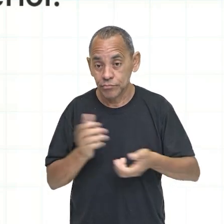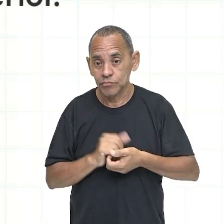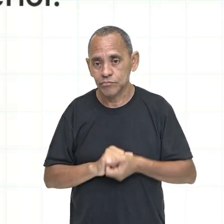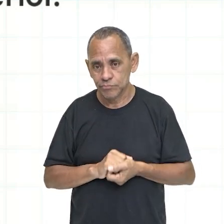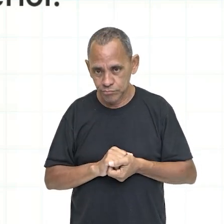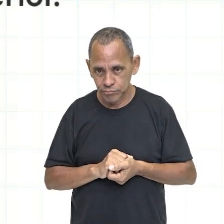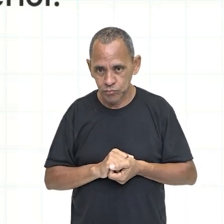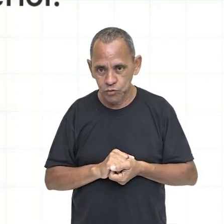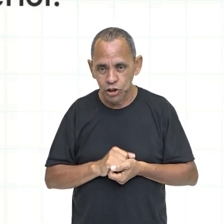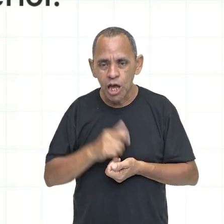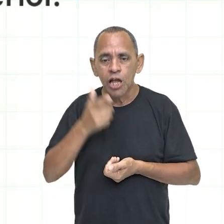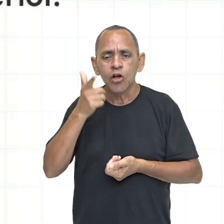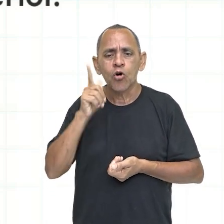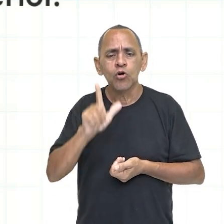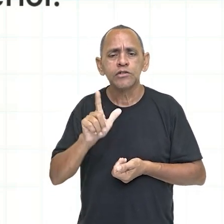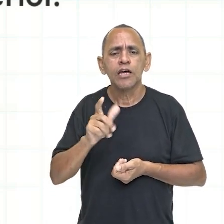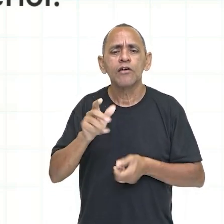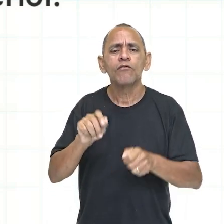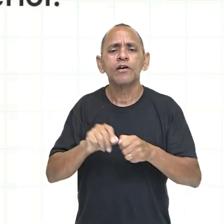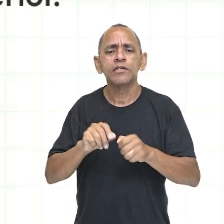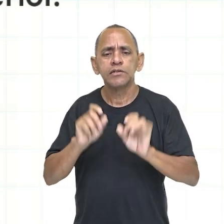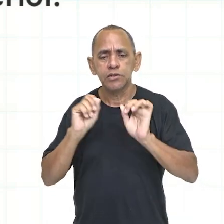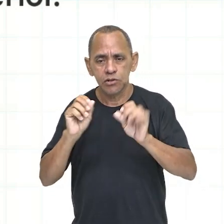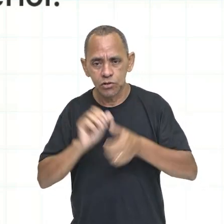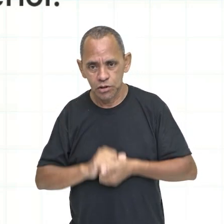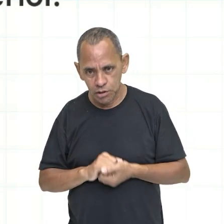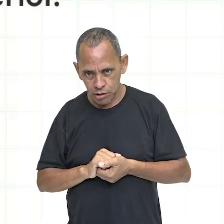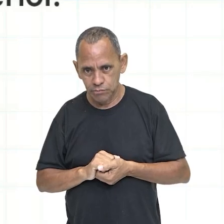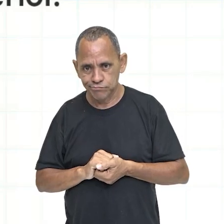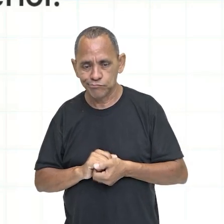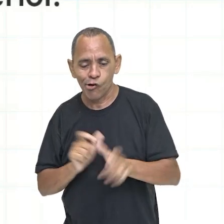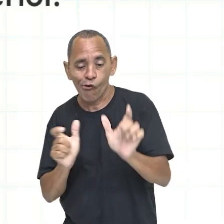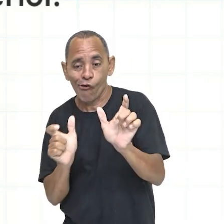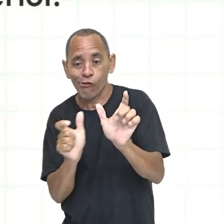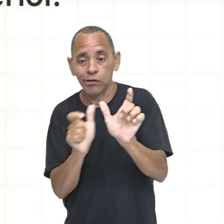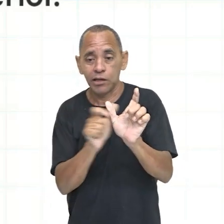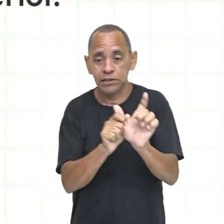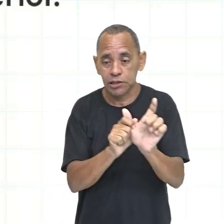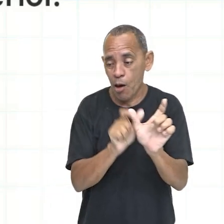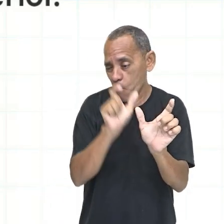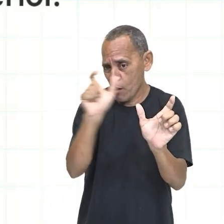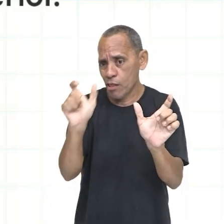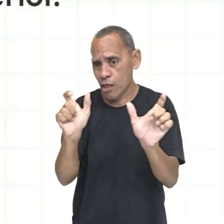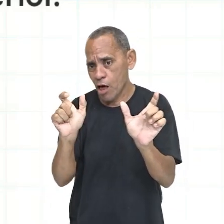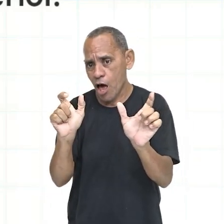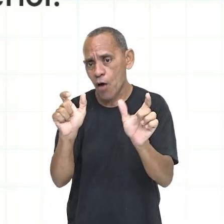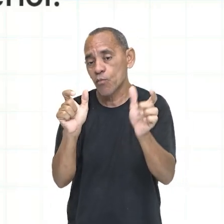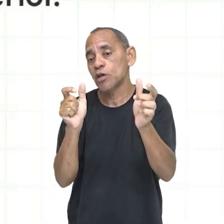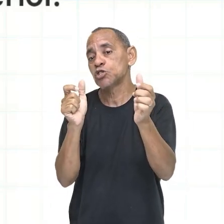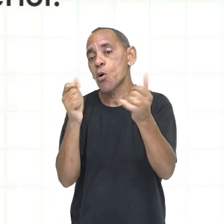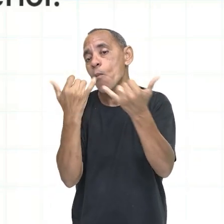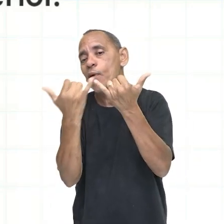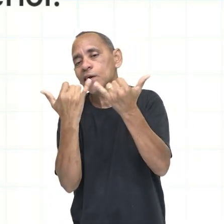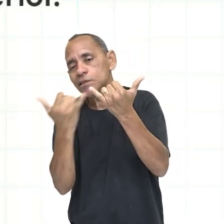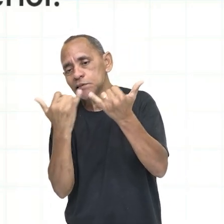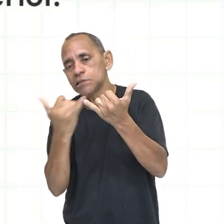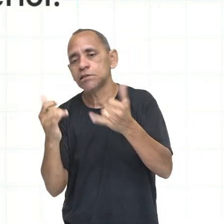conectam elementos semelhantes, né? Ideias semelhantes, como palavras, frases ou